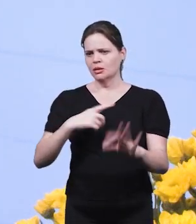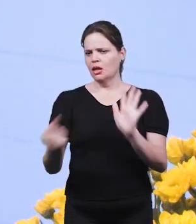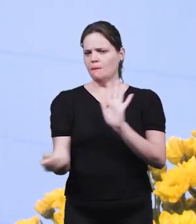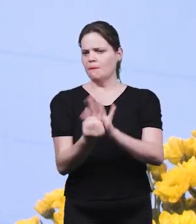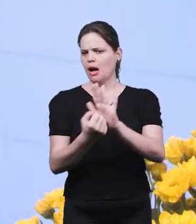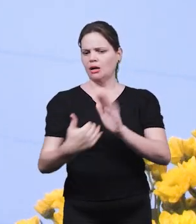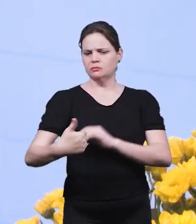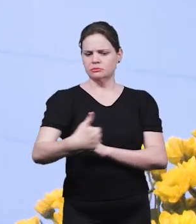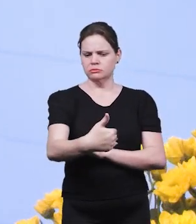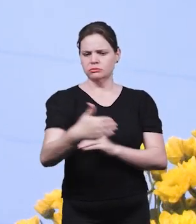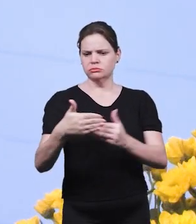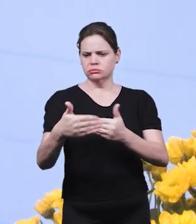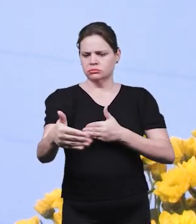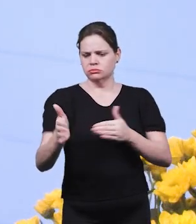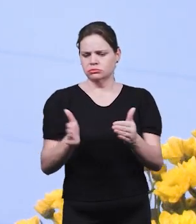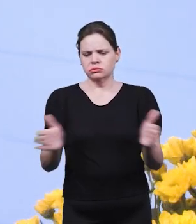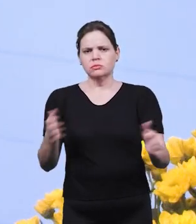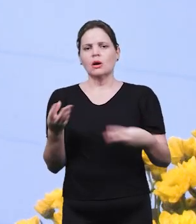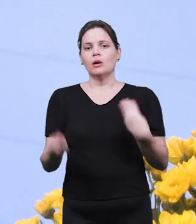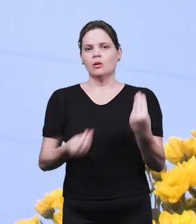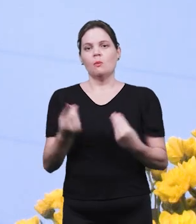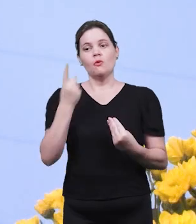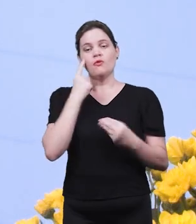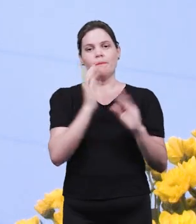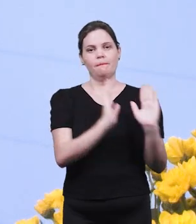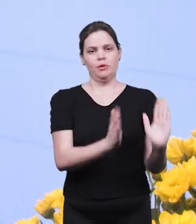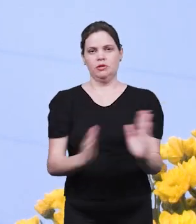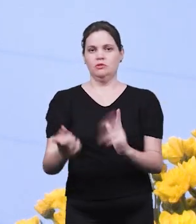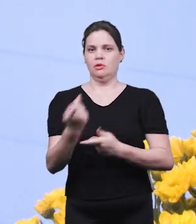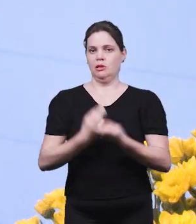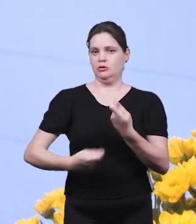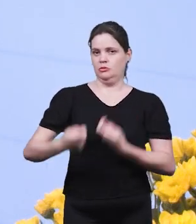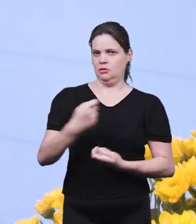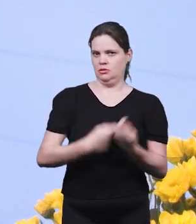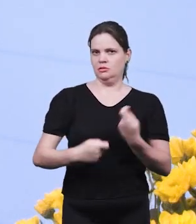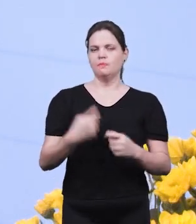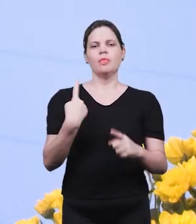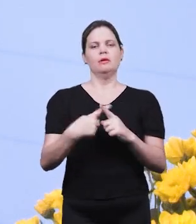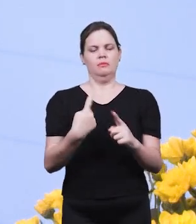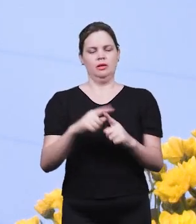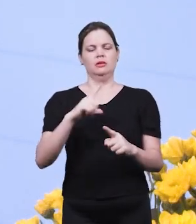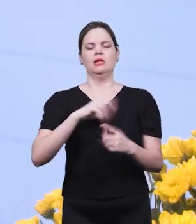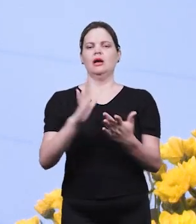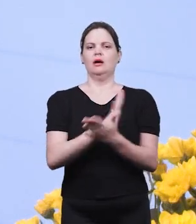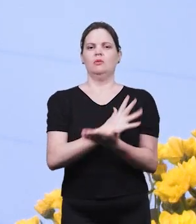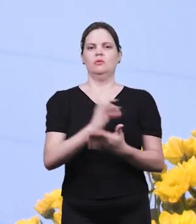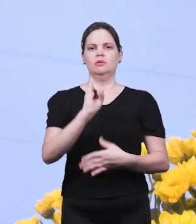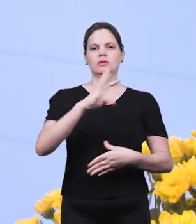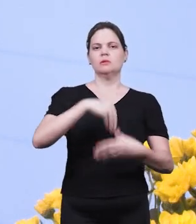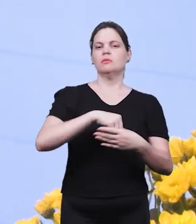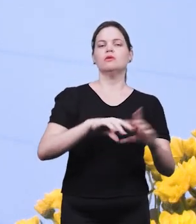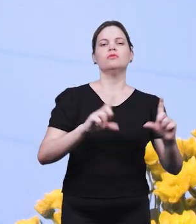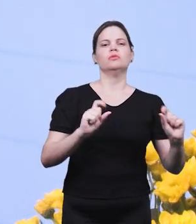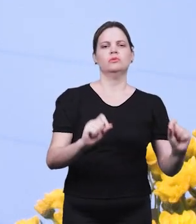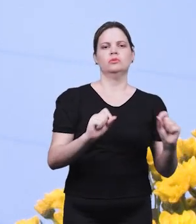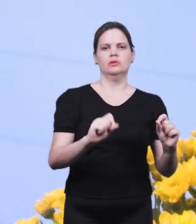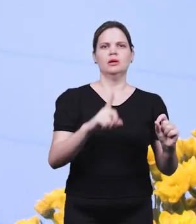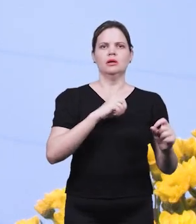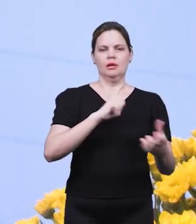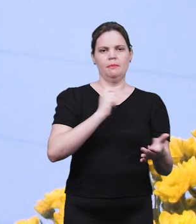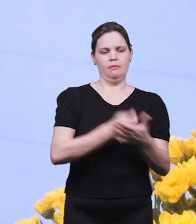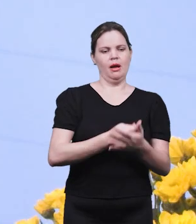verificar esse procedimento administrativo, porque existem imóveis realmente que cabem à